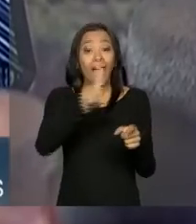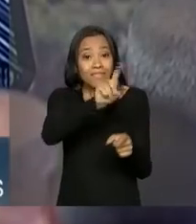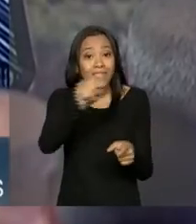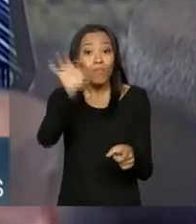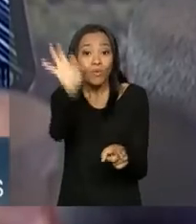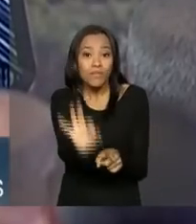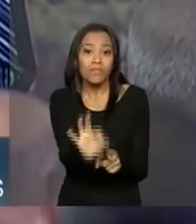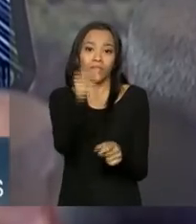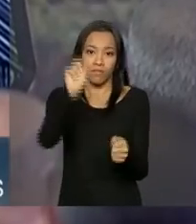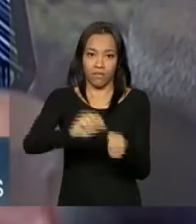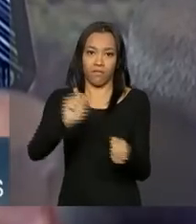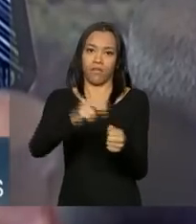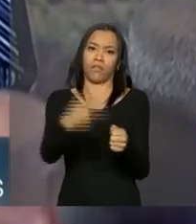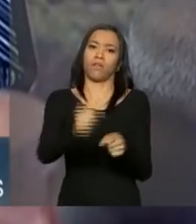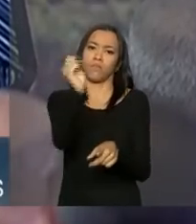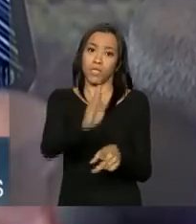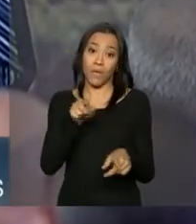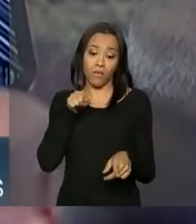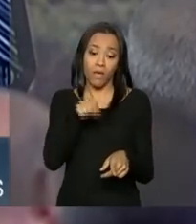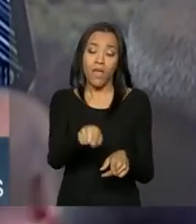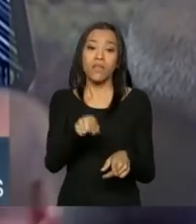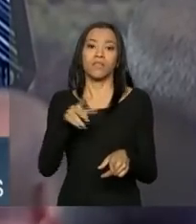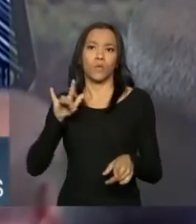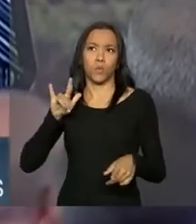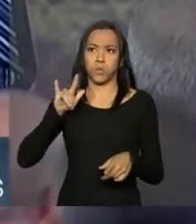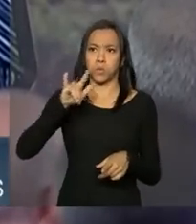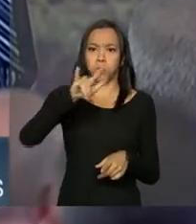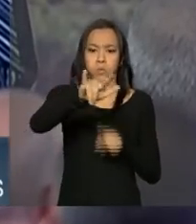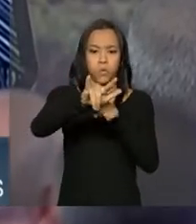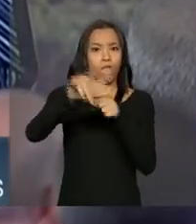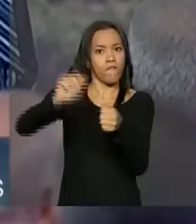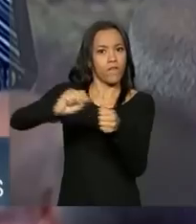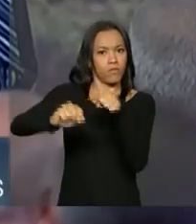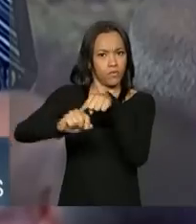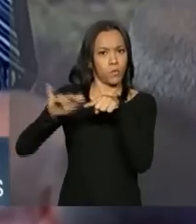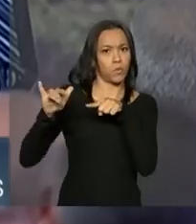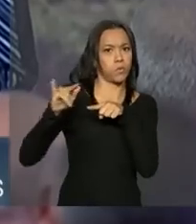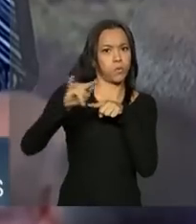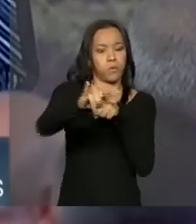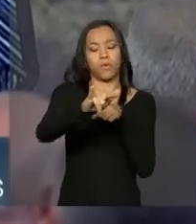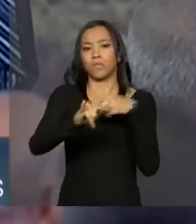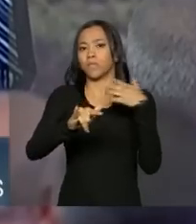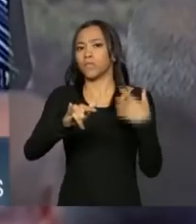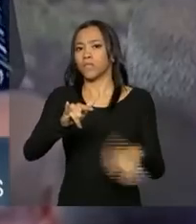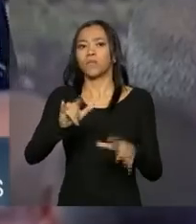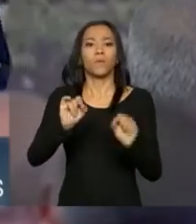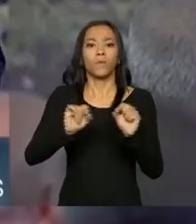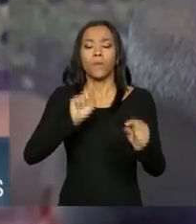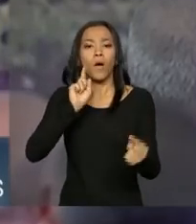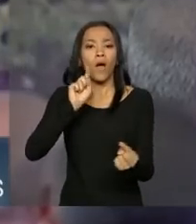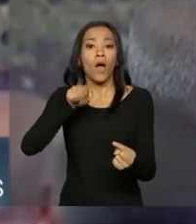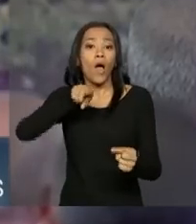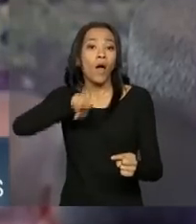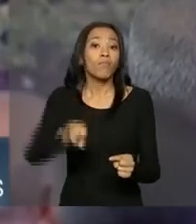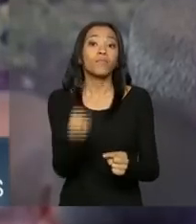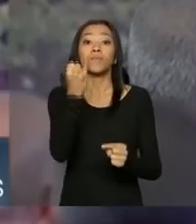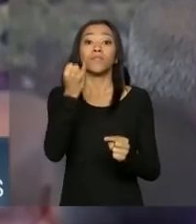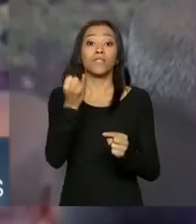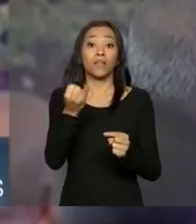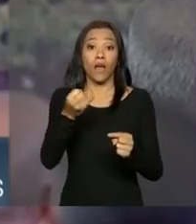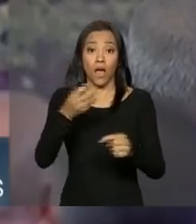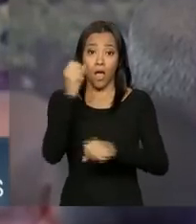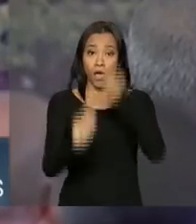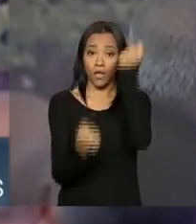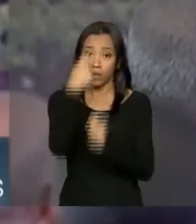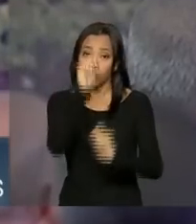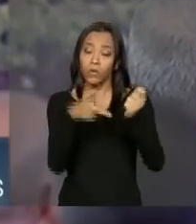100% nacionais, esse projeto está promovendo uma teia de promissoras relações com a indústria brasileira